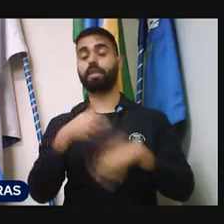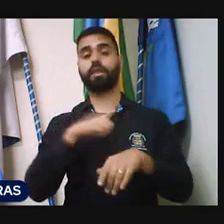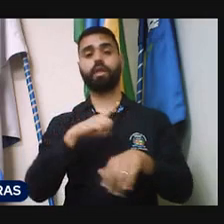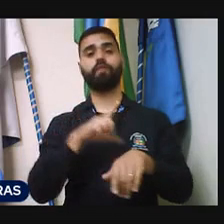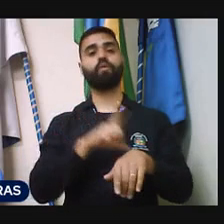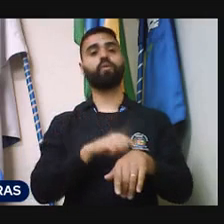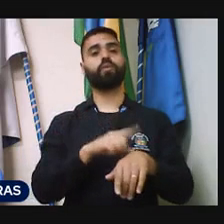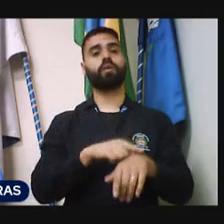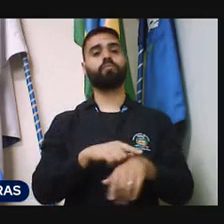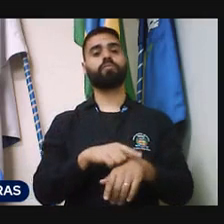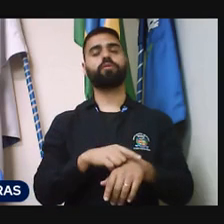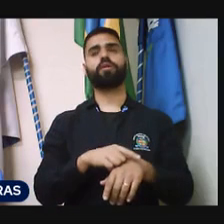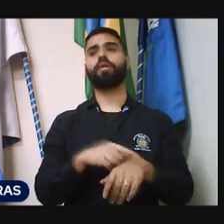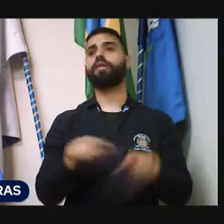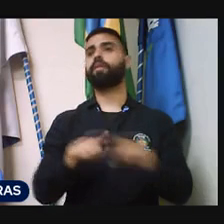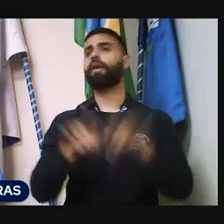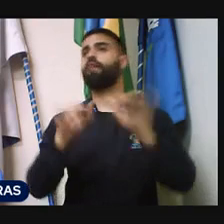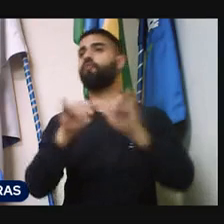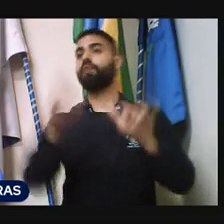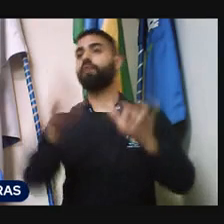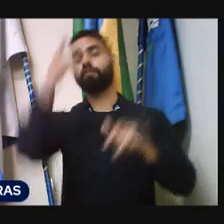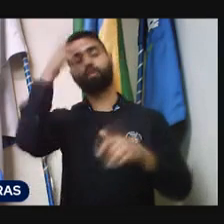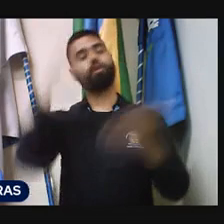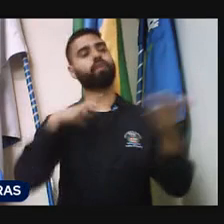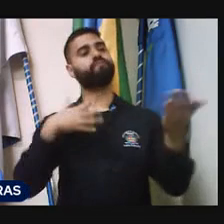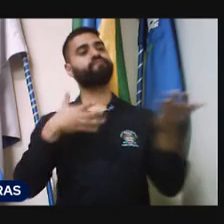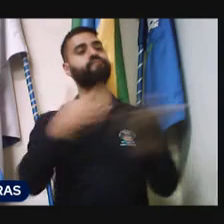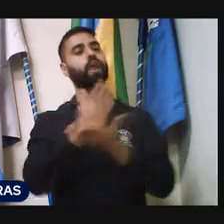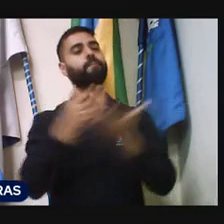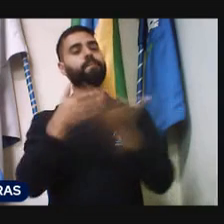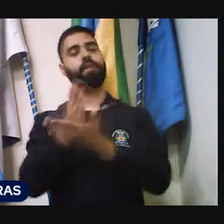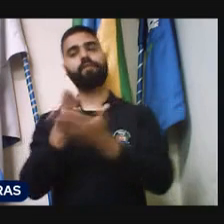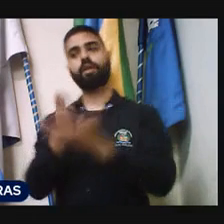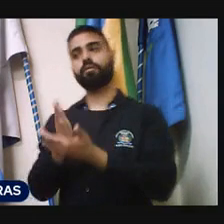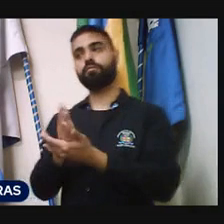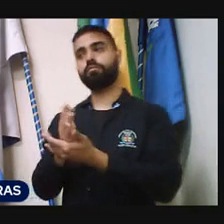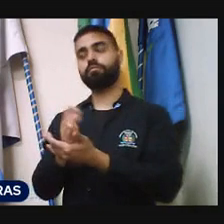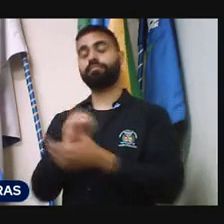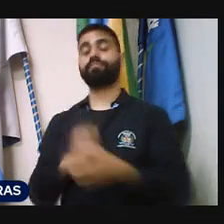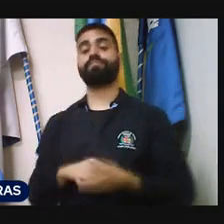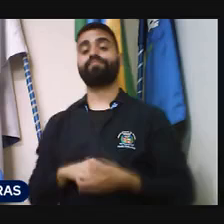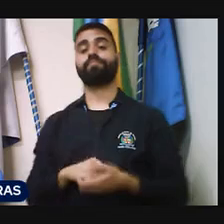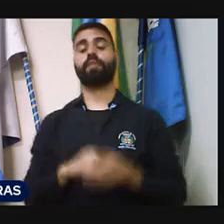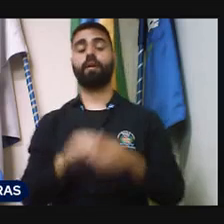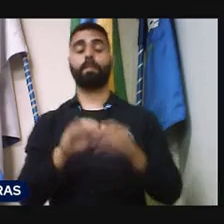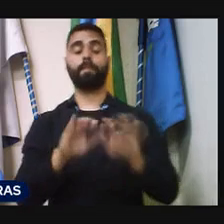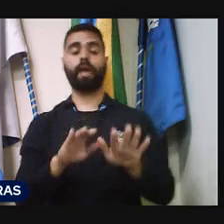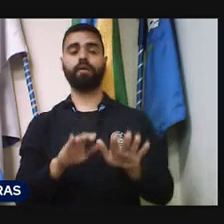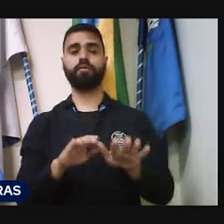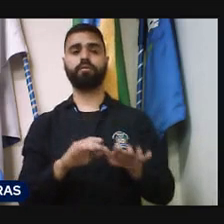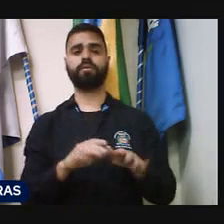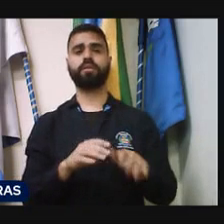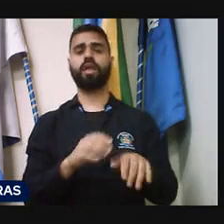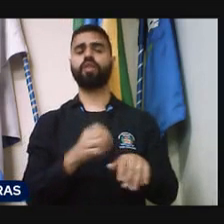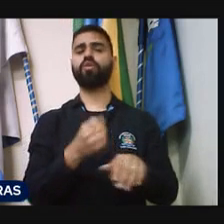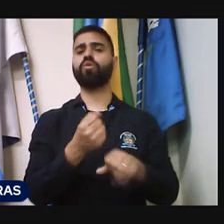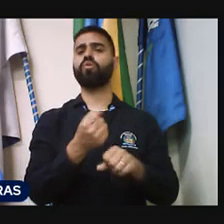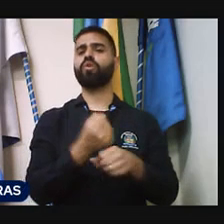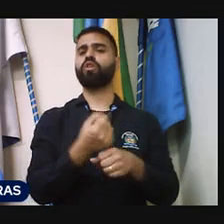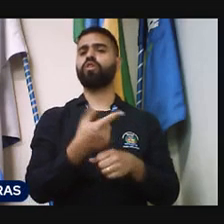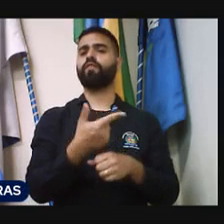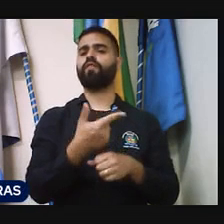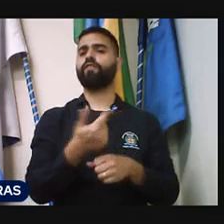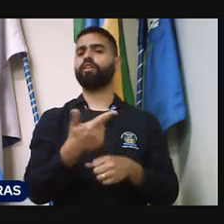recursos é afim divulgando os candidatos que o o certame suas respectivas colocações com tudo desde 2226 de